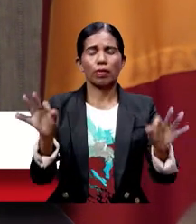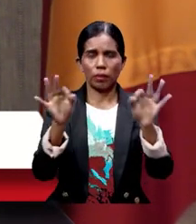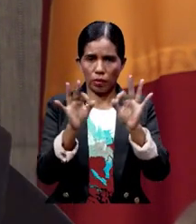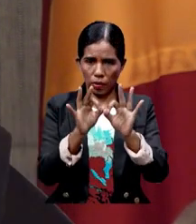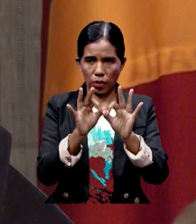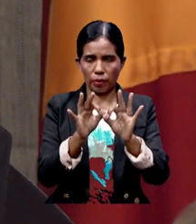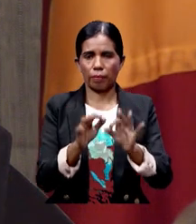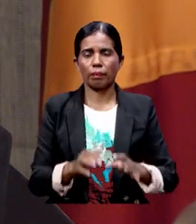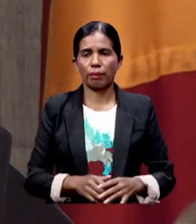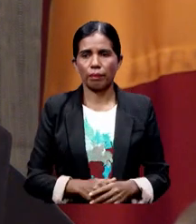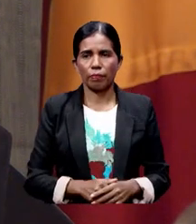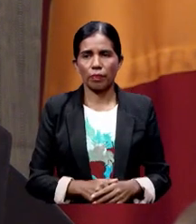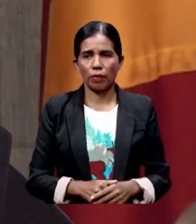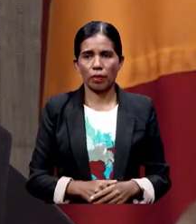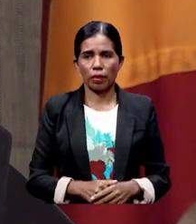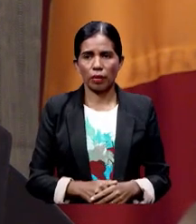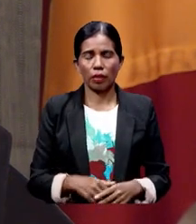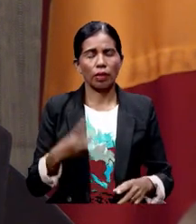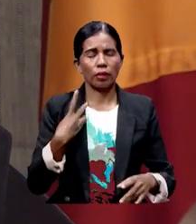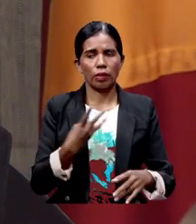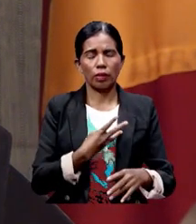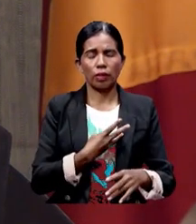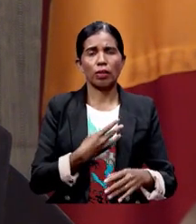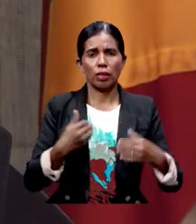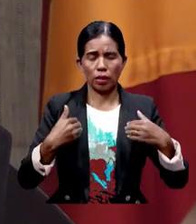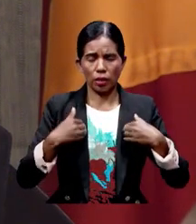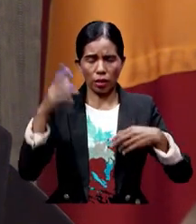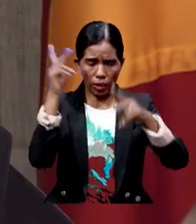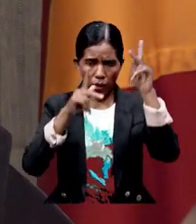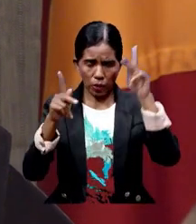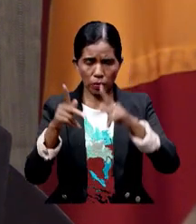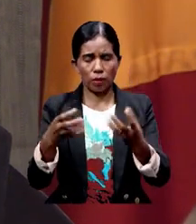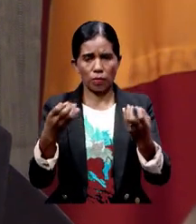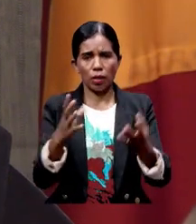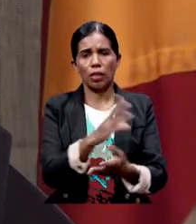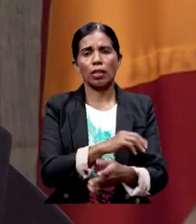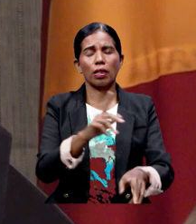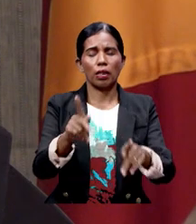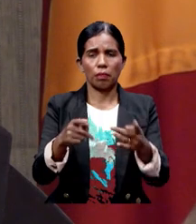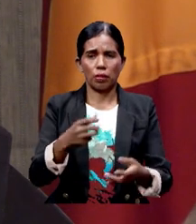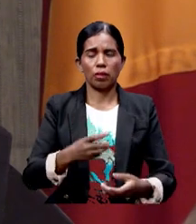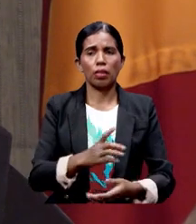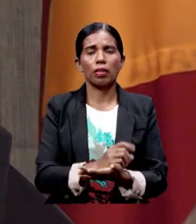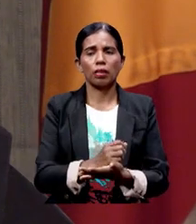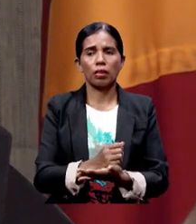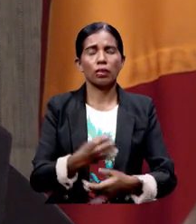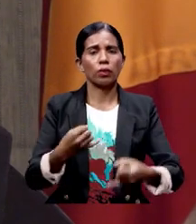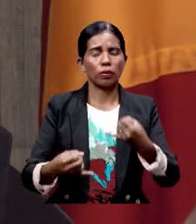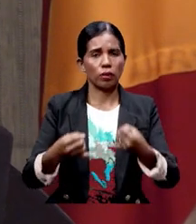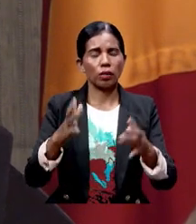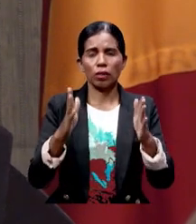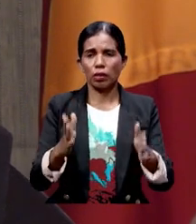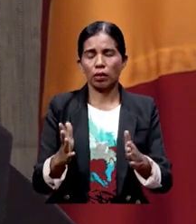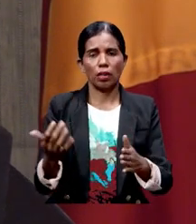ainda. Muitos casos são julgados e